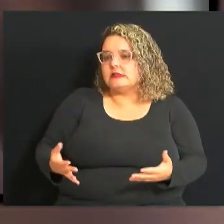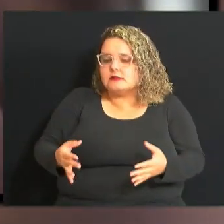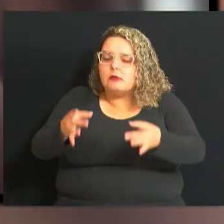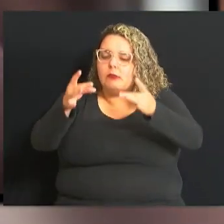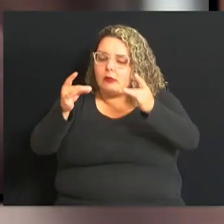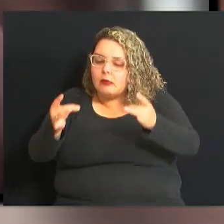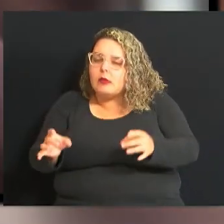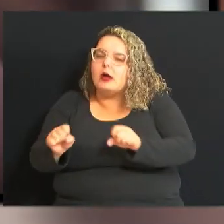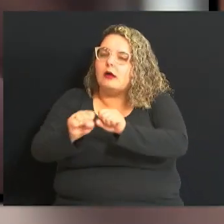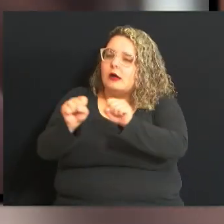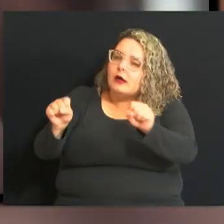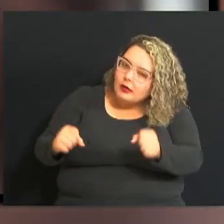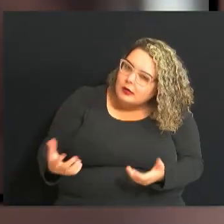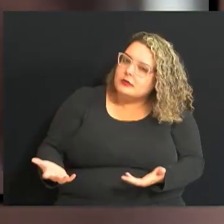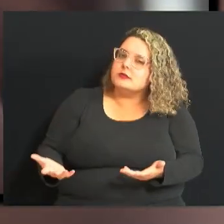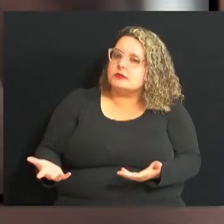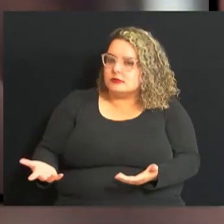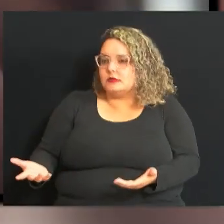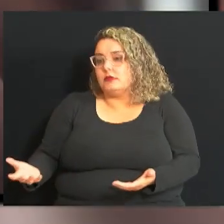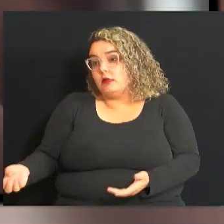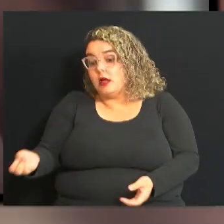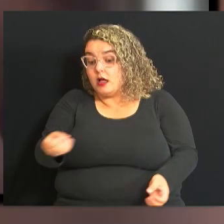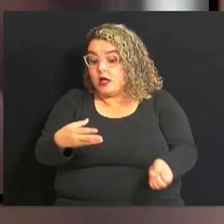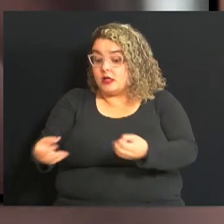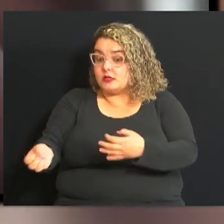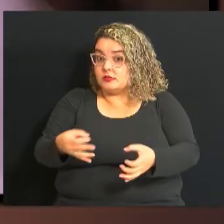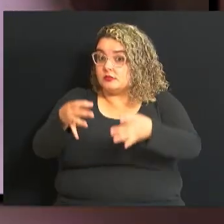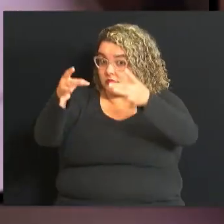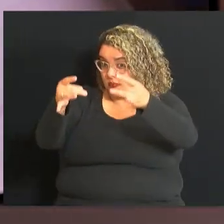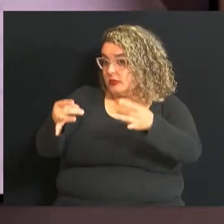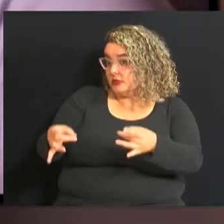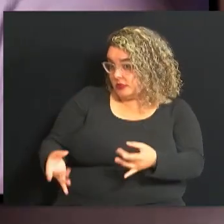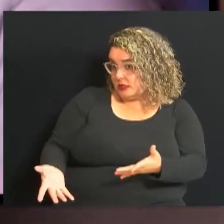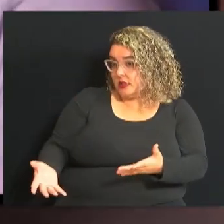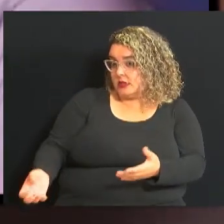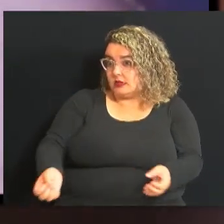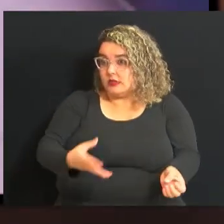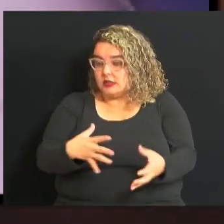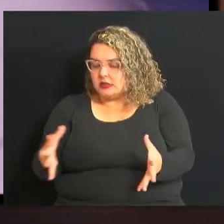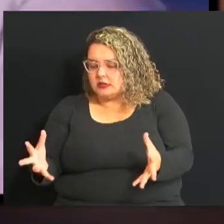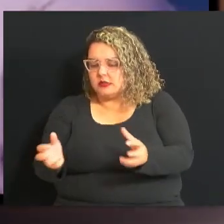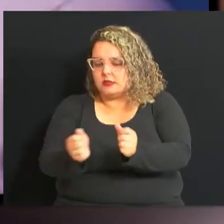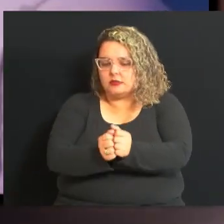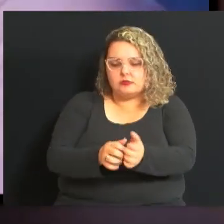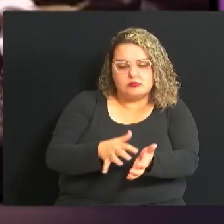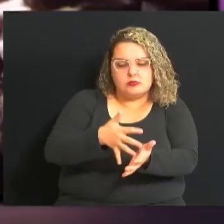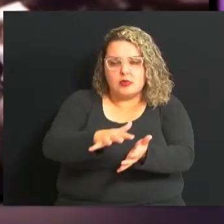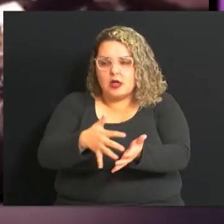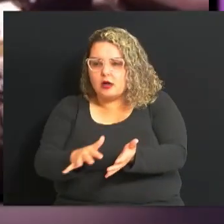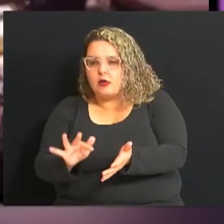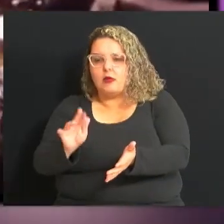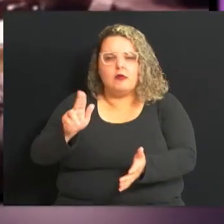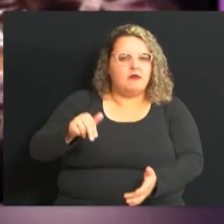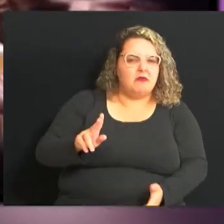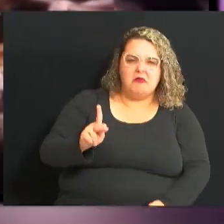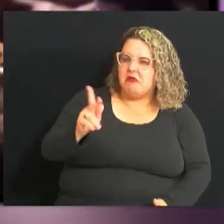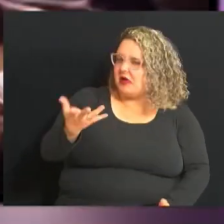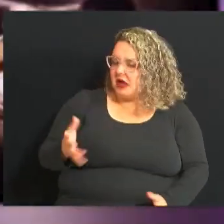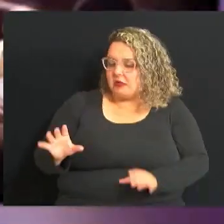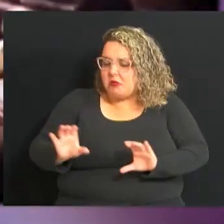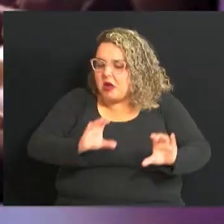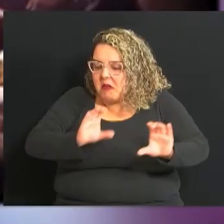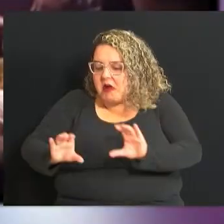sistema, as novas diretrizes aí, essa junção do samba com o funk, enfim,